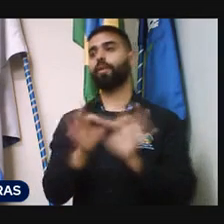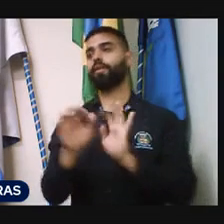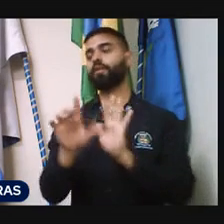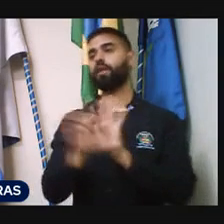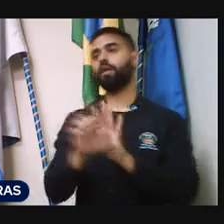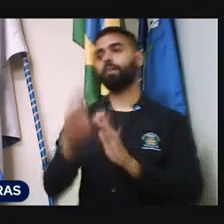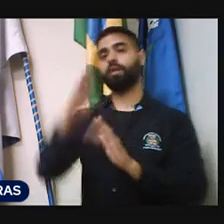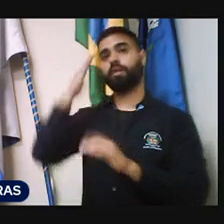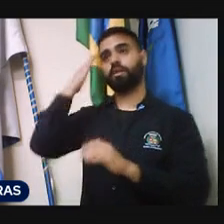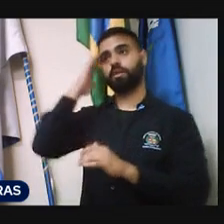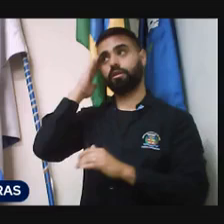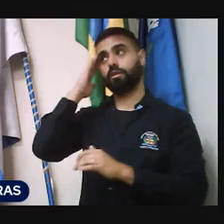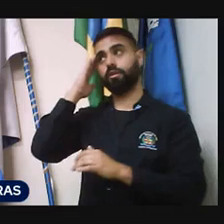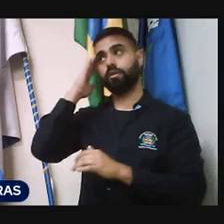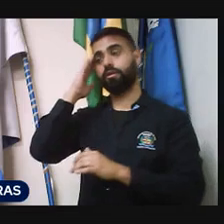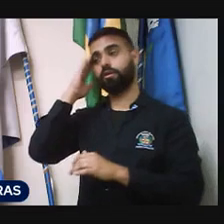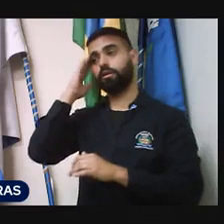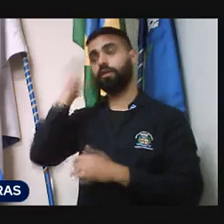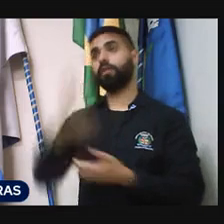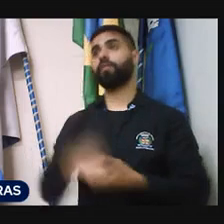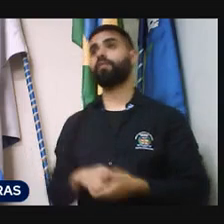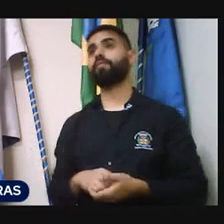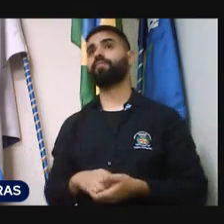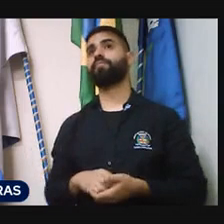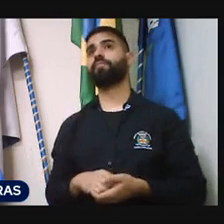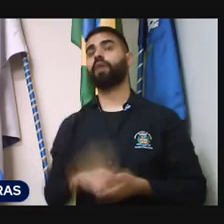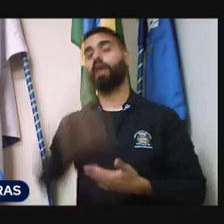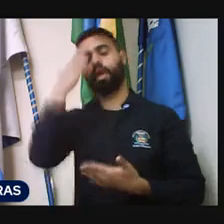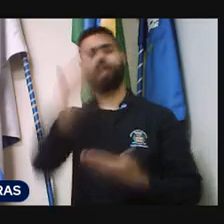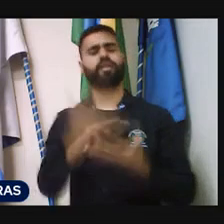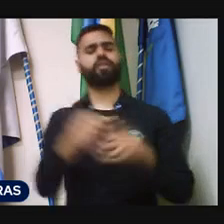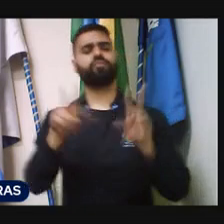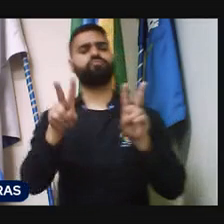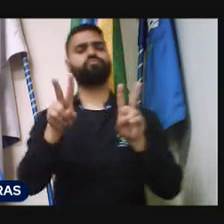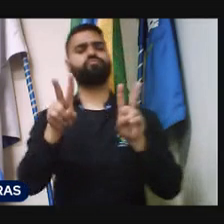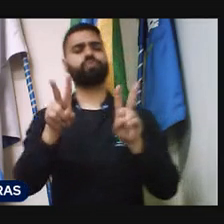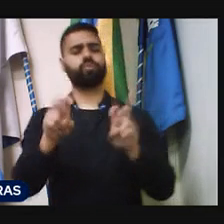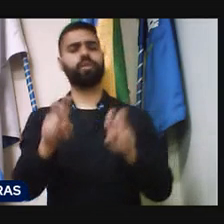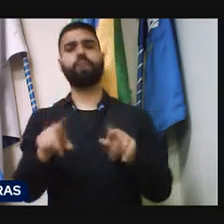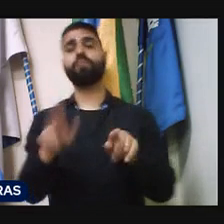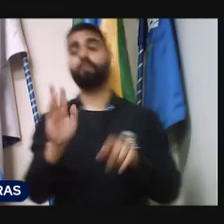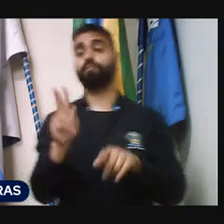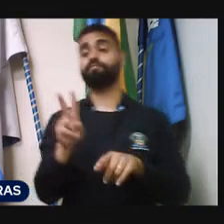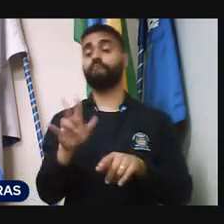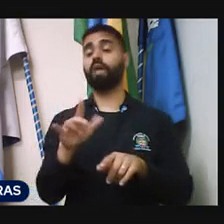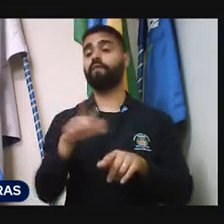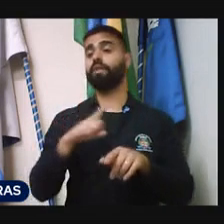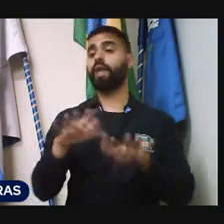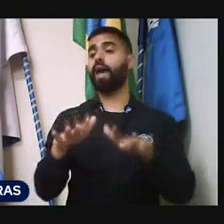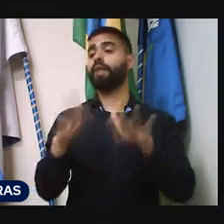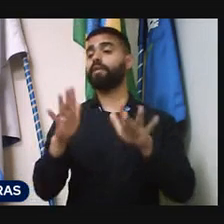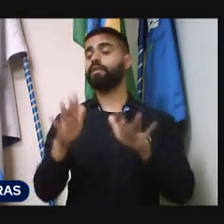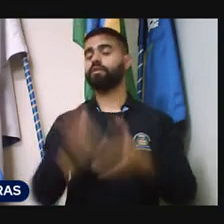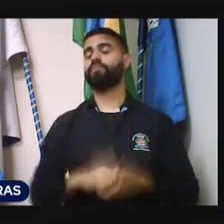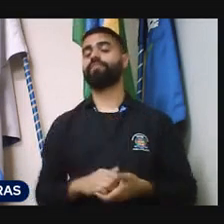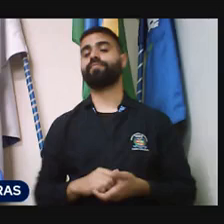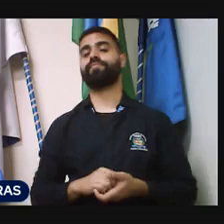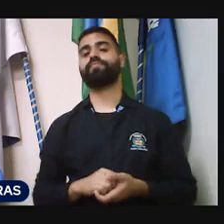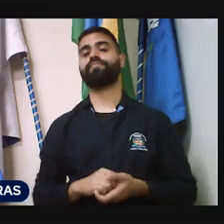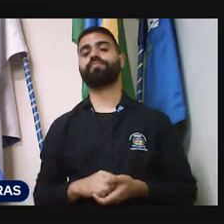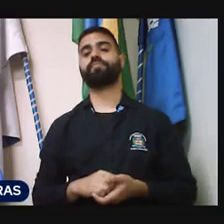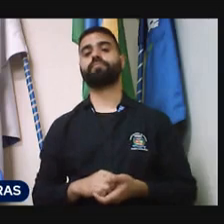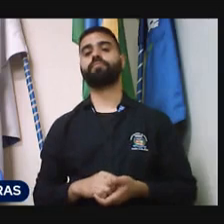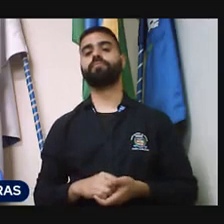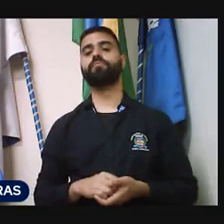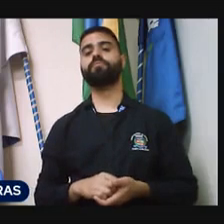Juliana é que fala consideração do plenário dessa grande a casa Legislativa confiante para oferecer a de vossa excelência dos imperadores habitual atenção